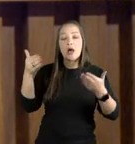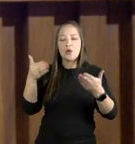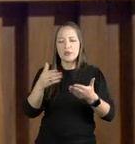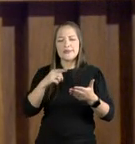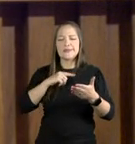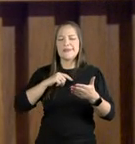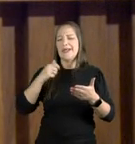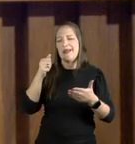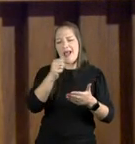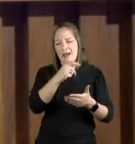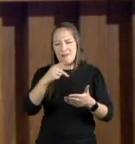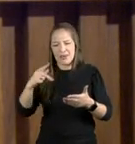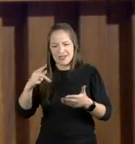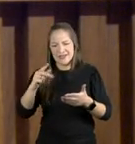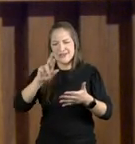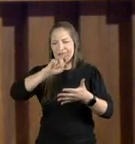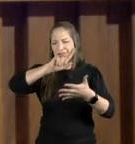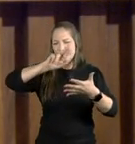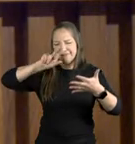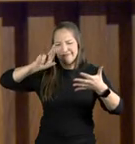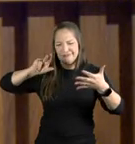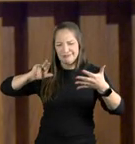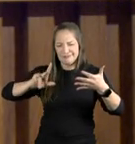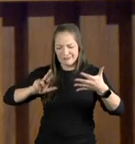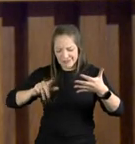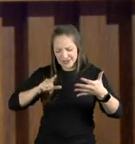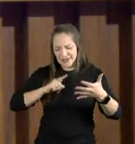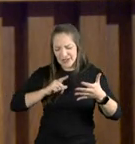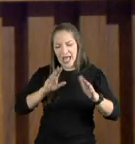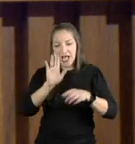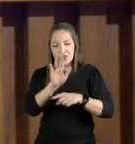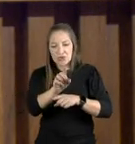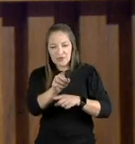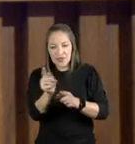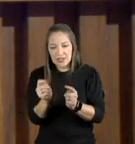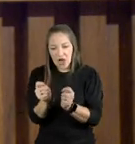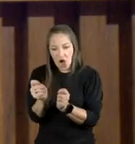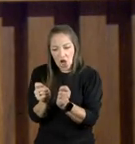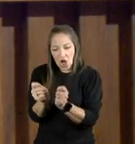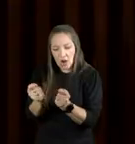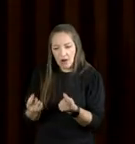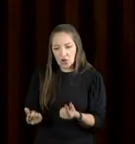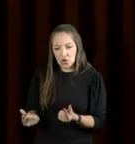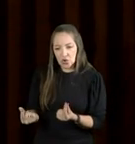te auxiliam nesse cuidado de gastos e controles. Obrigado, Lucas.